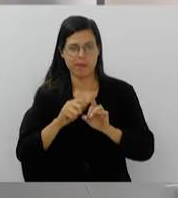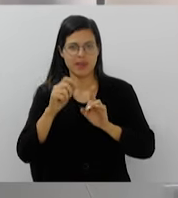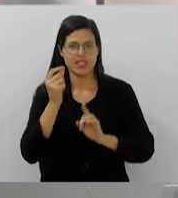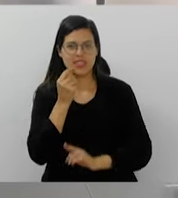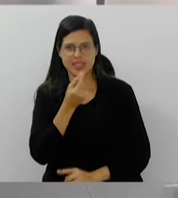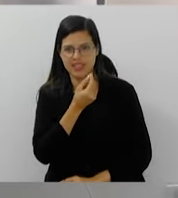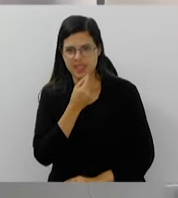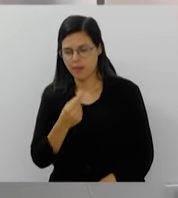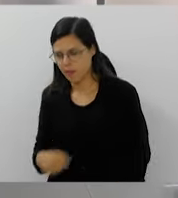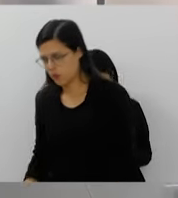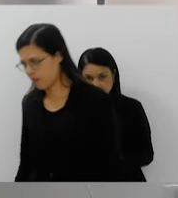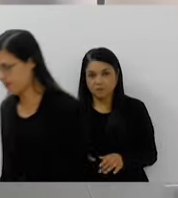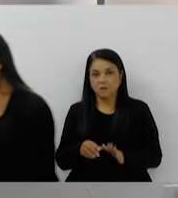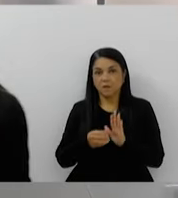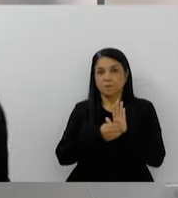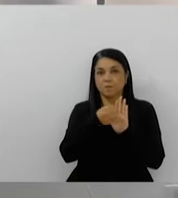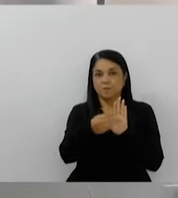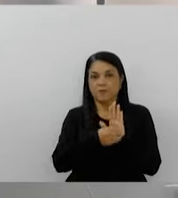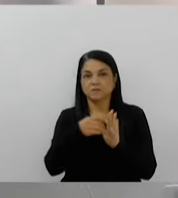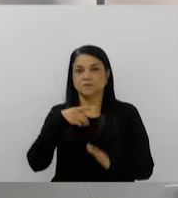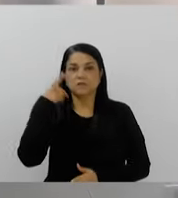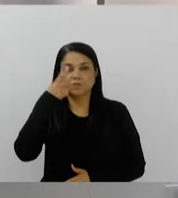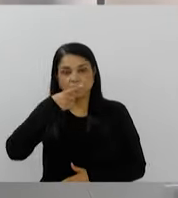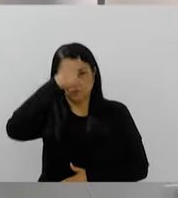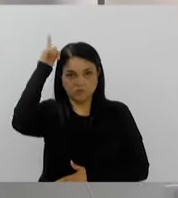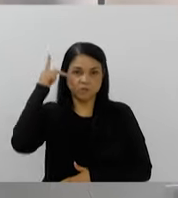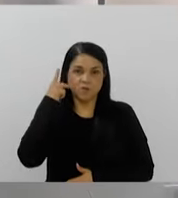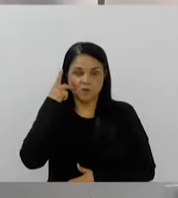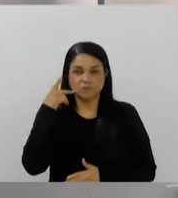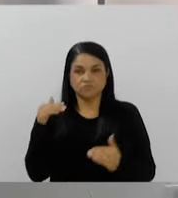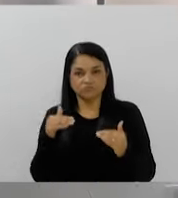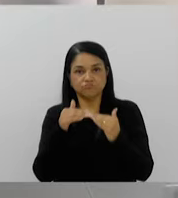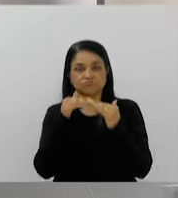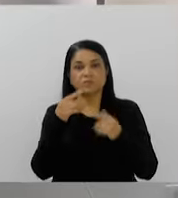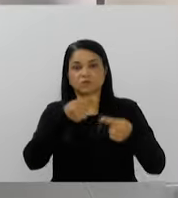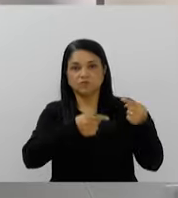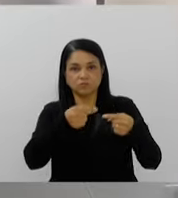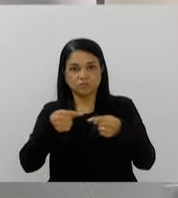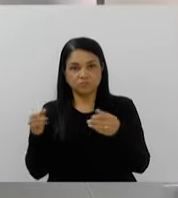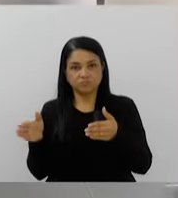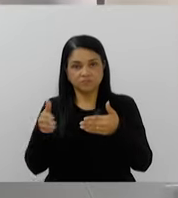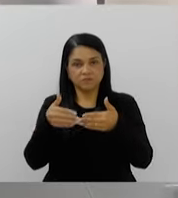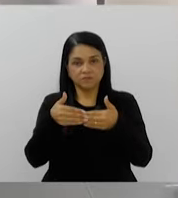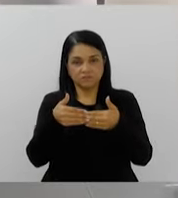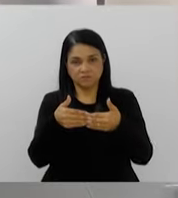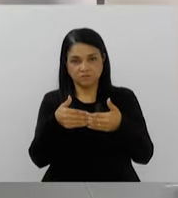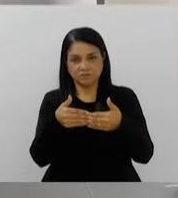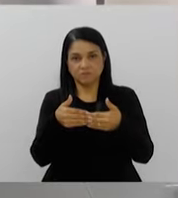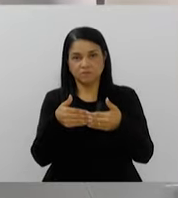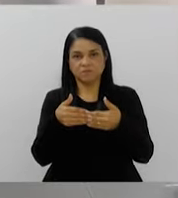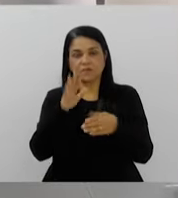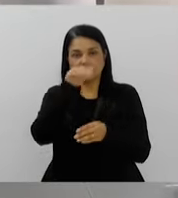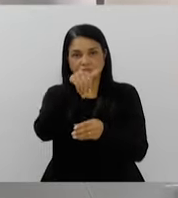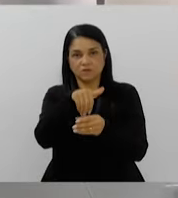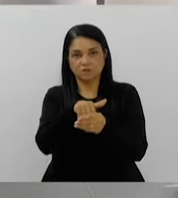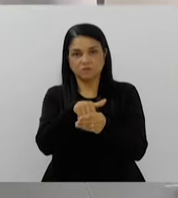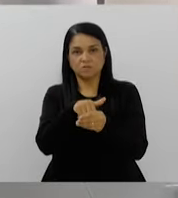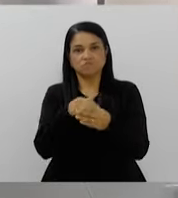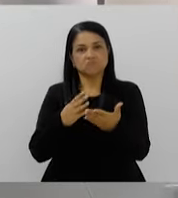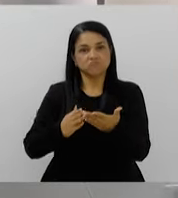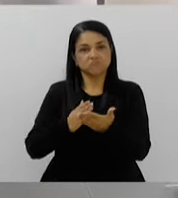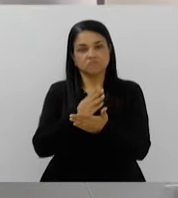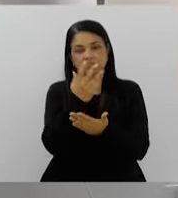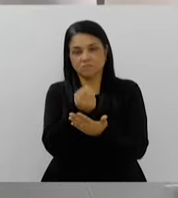Para aparecer, deputado Luiz Paulo. Legalidade. Em discussão. Não havendo quem queira discutir, encerrada a discussão. Em votação, senhores que